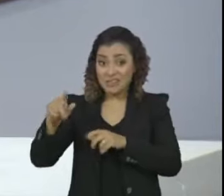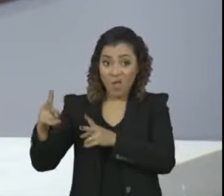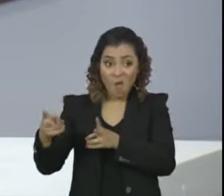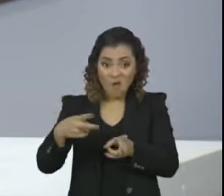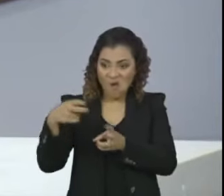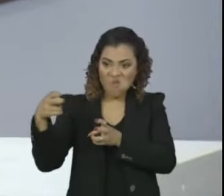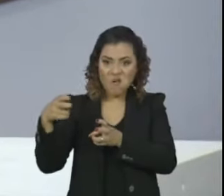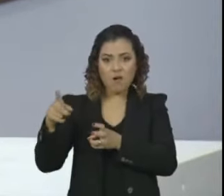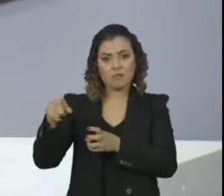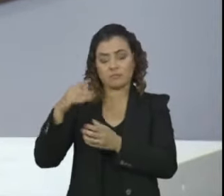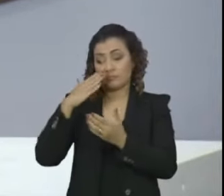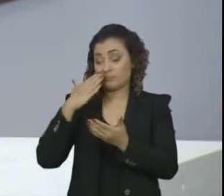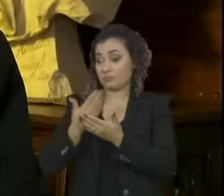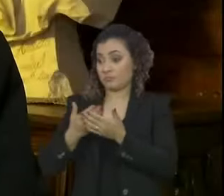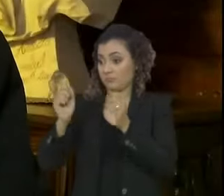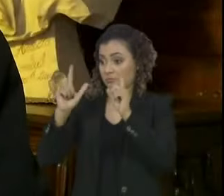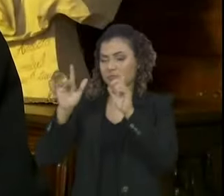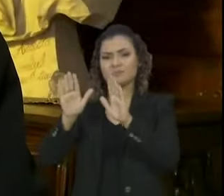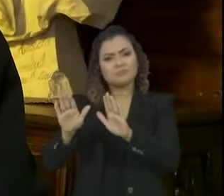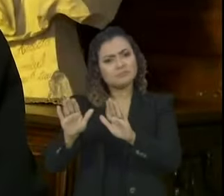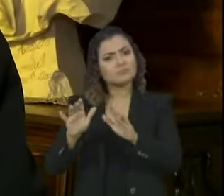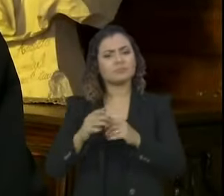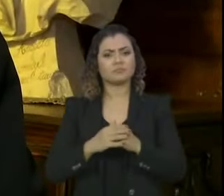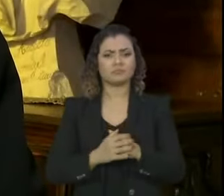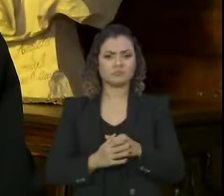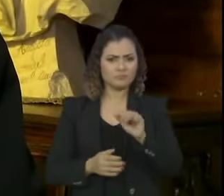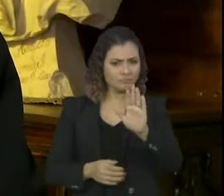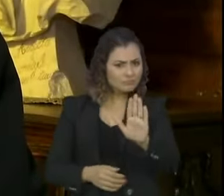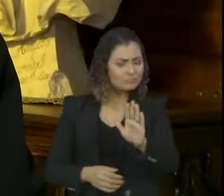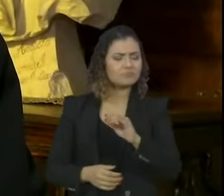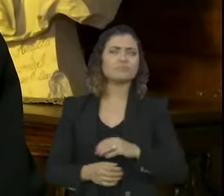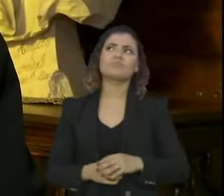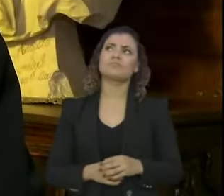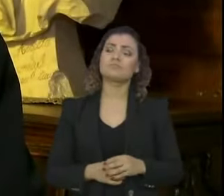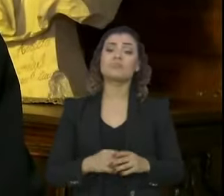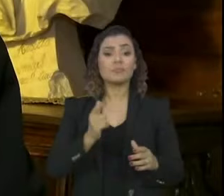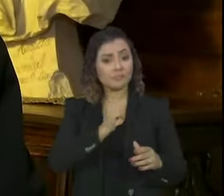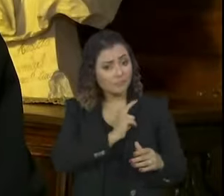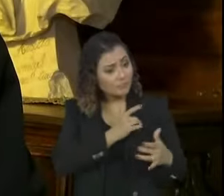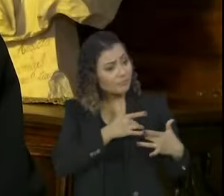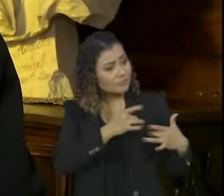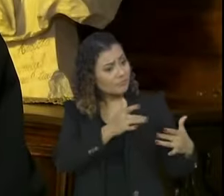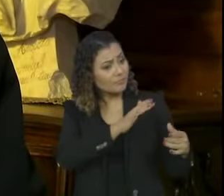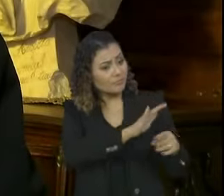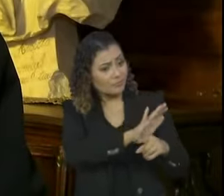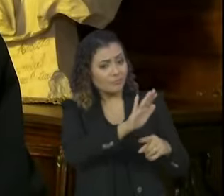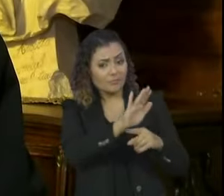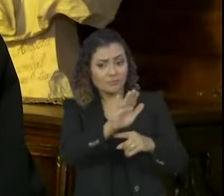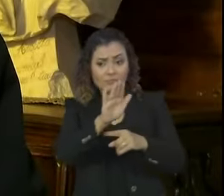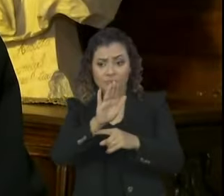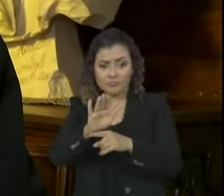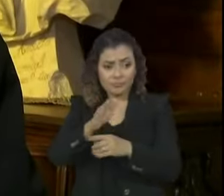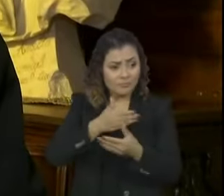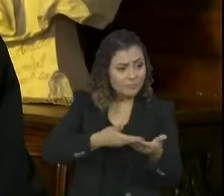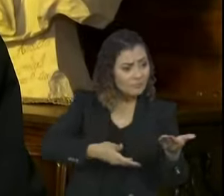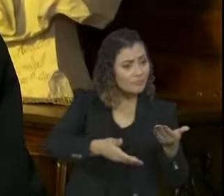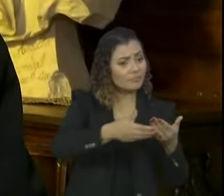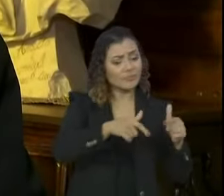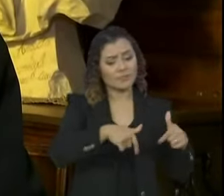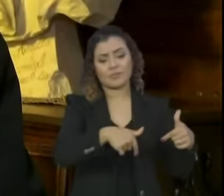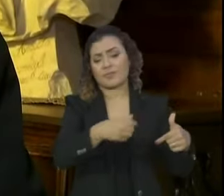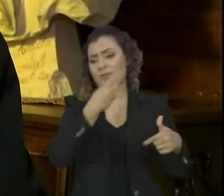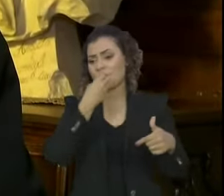agora vamos olhar para outro lado existe tanta solidariedade existe tanta são